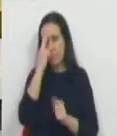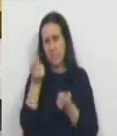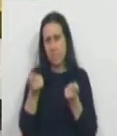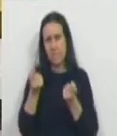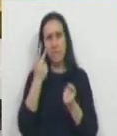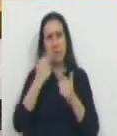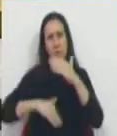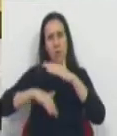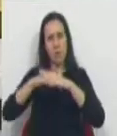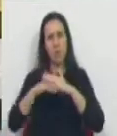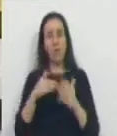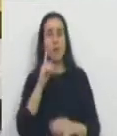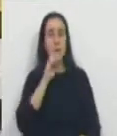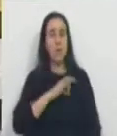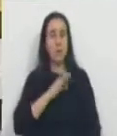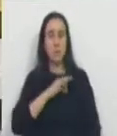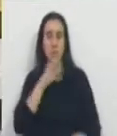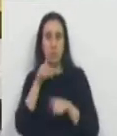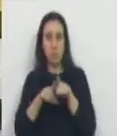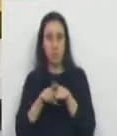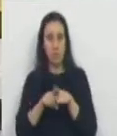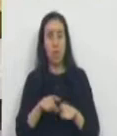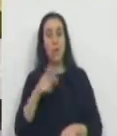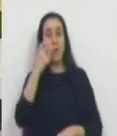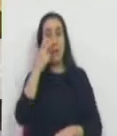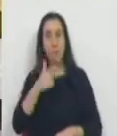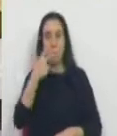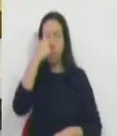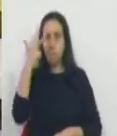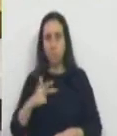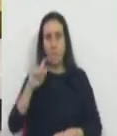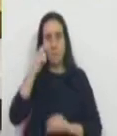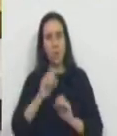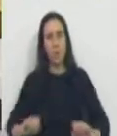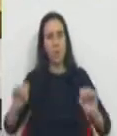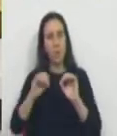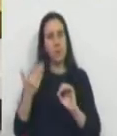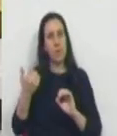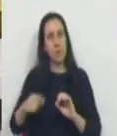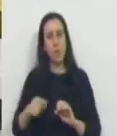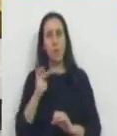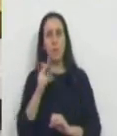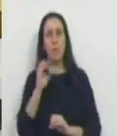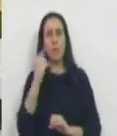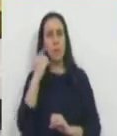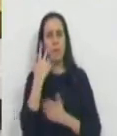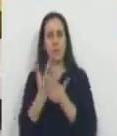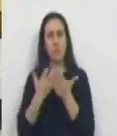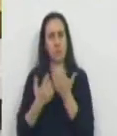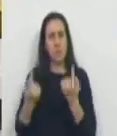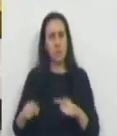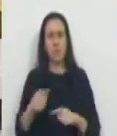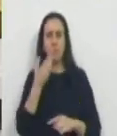vidas. Senhoras e senhores deputados, o direito à reforma por inteiro e sem penalizações ao fim de 40 anos sem descontos é uma